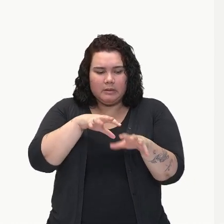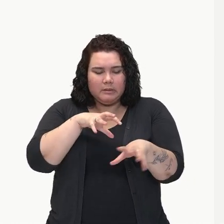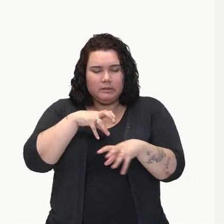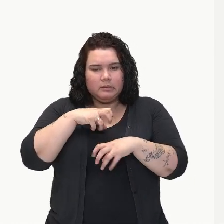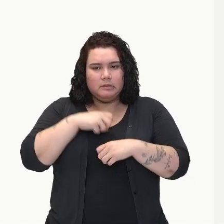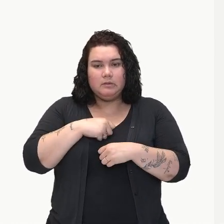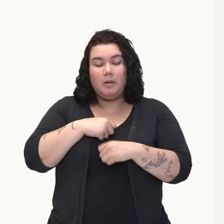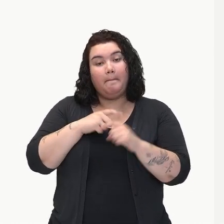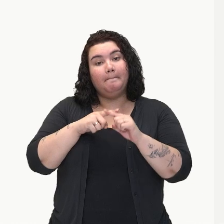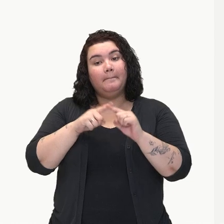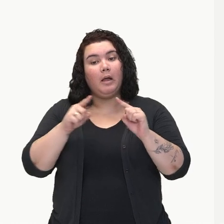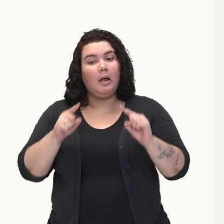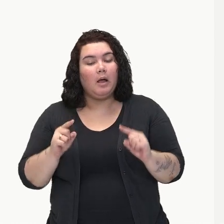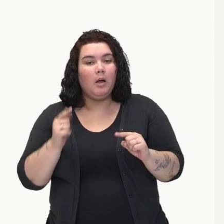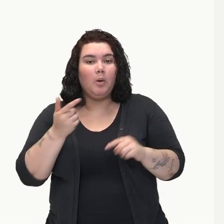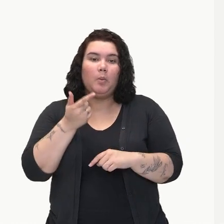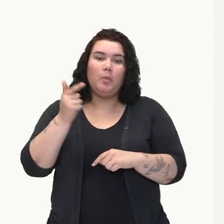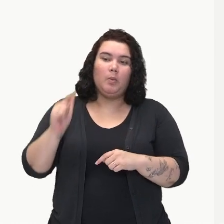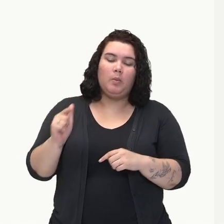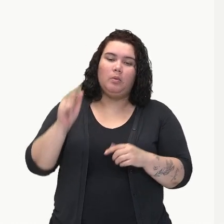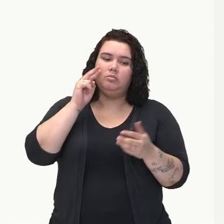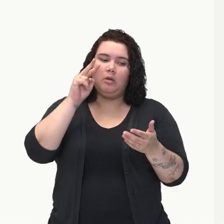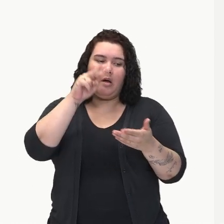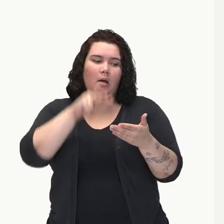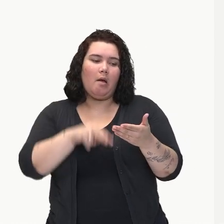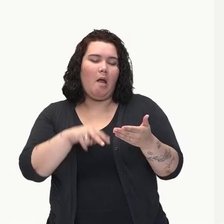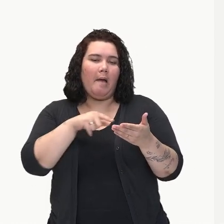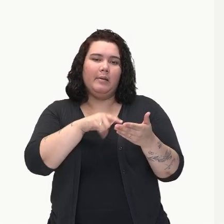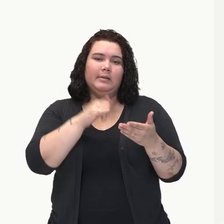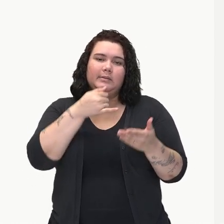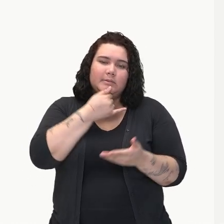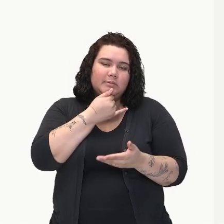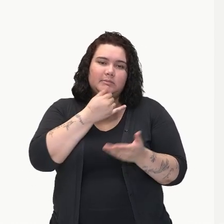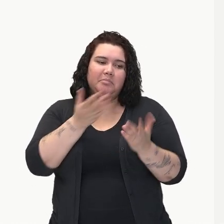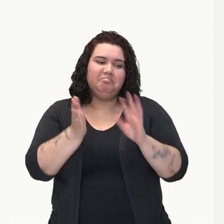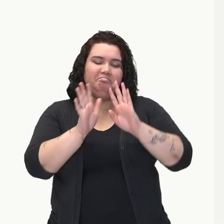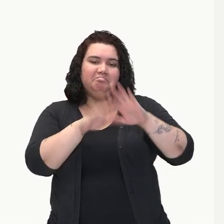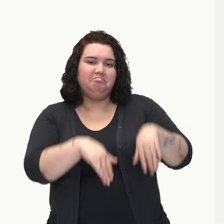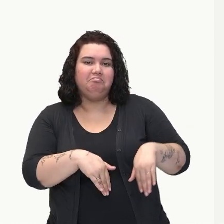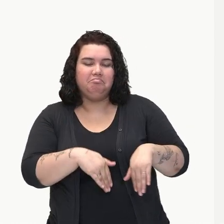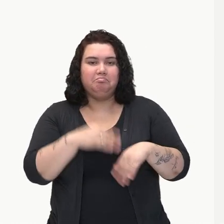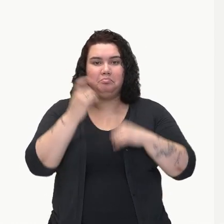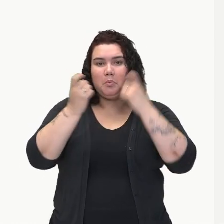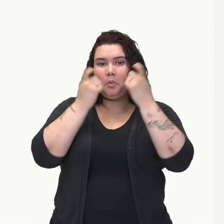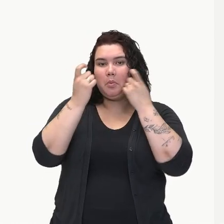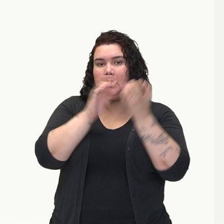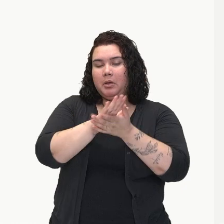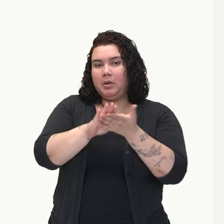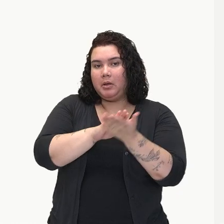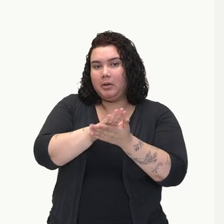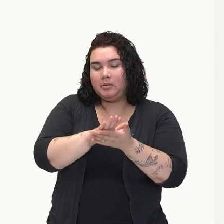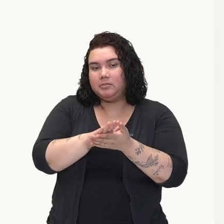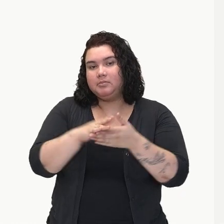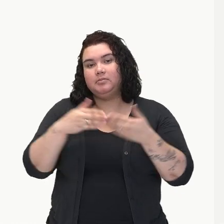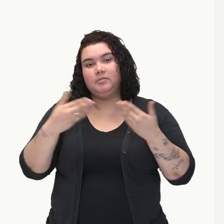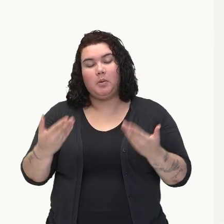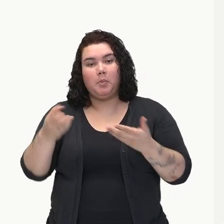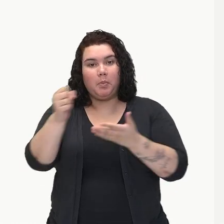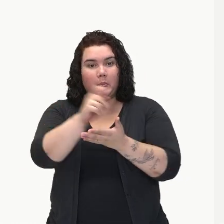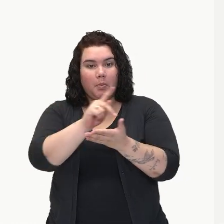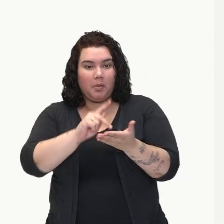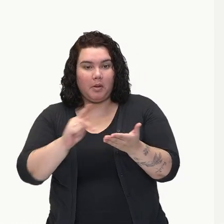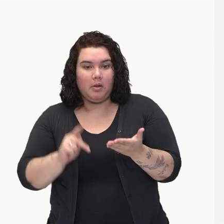ler em outro momento da sua vida e já não achar ele tão triste porque você não se identifica com aquilo. Então, o meu poema ele